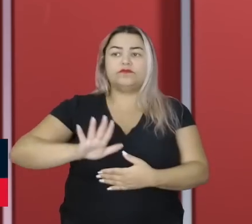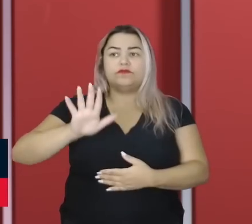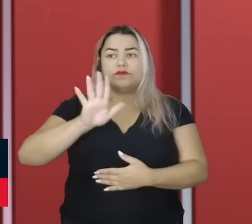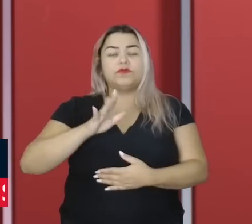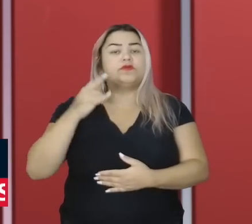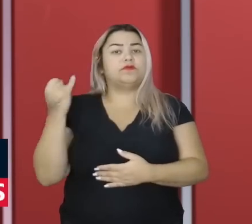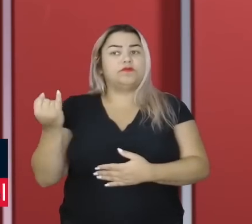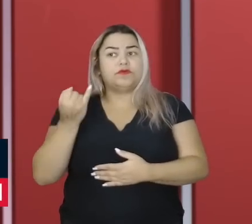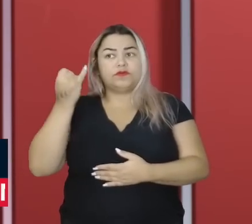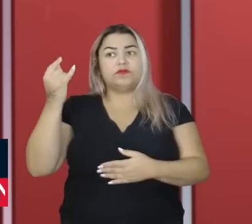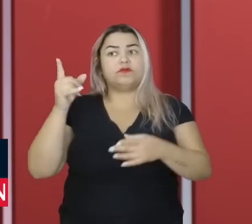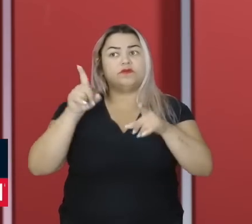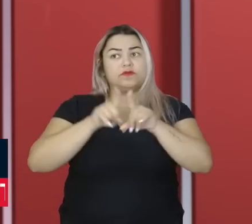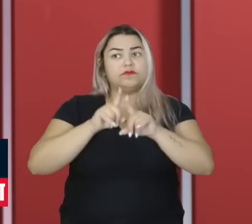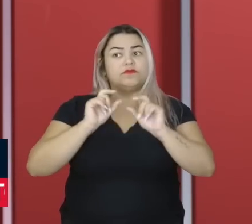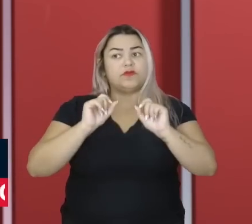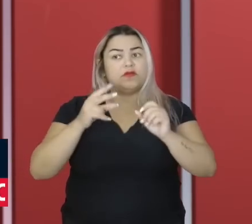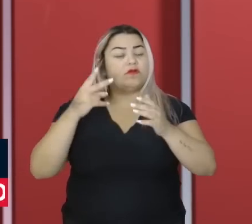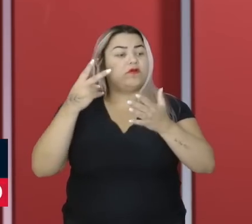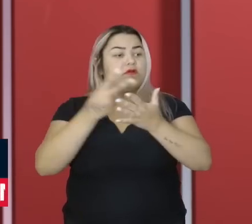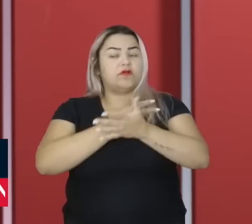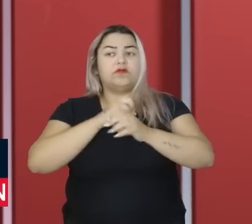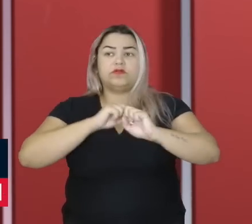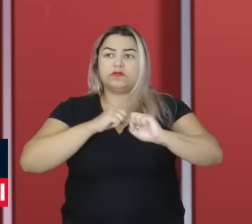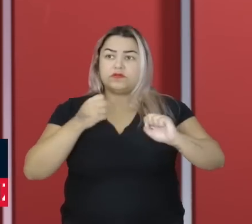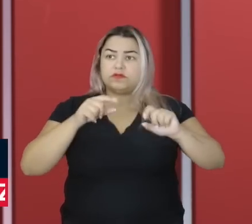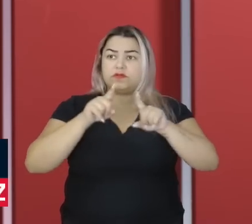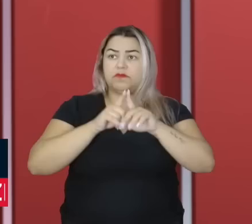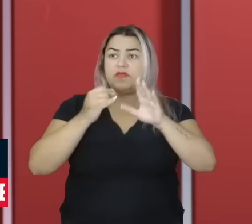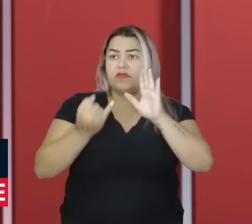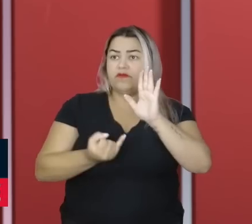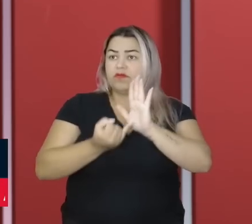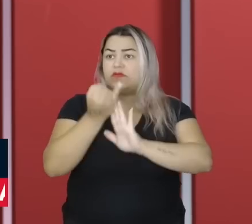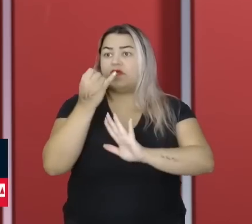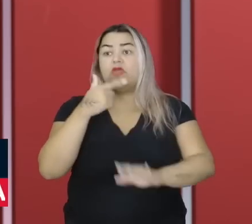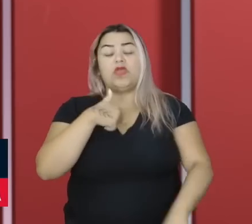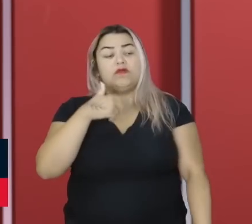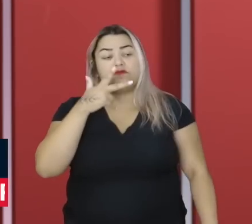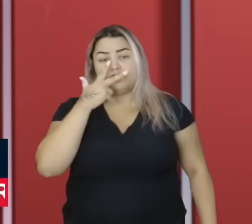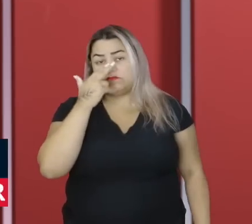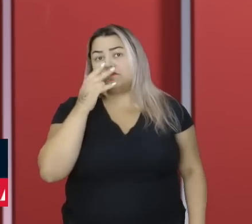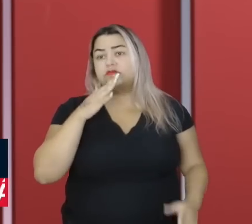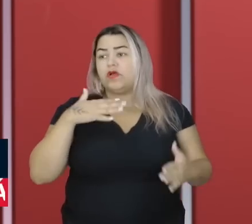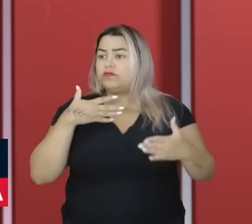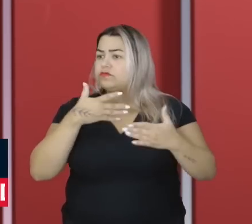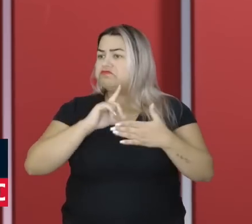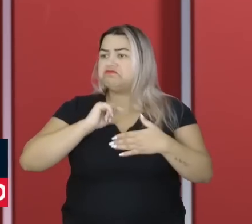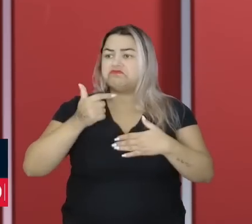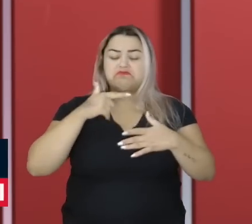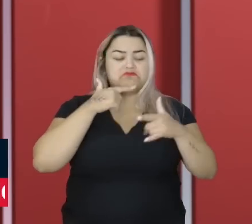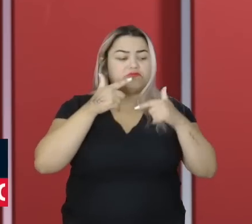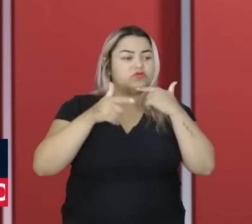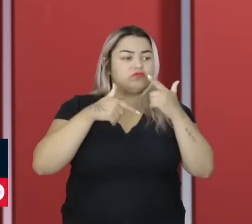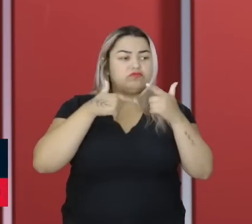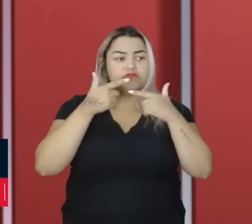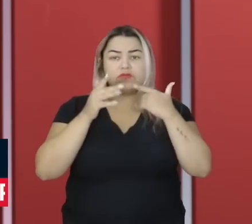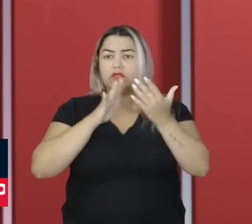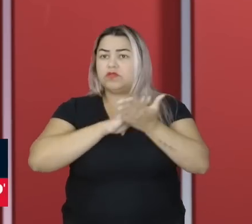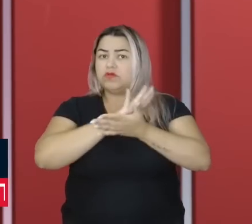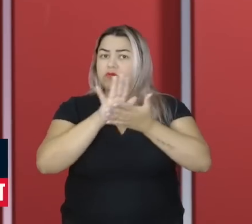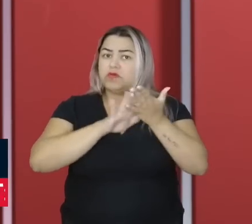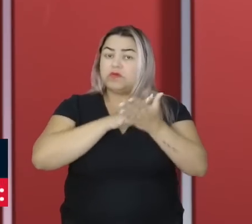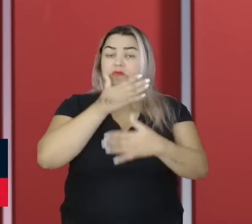muito importante e teve um impacto grande na questão da inflação. Então, eu acho que nós avançamos muito e eu não tenho dúvidas que o presidente